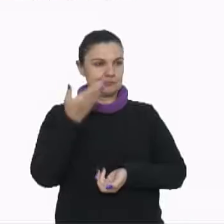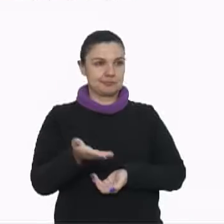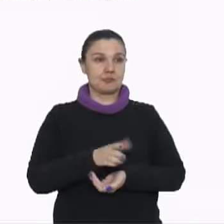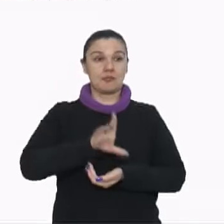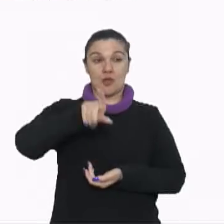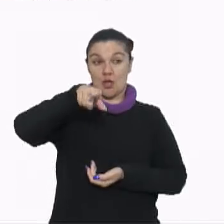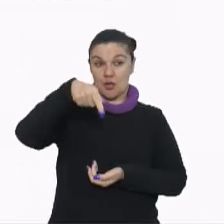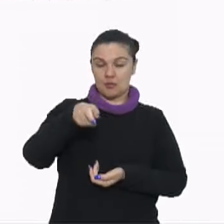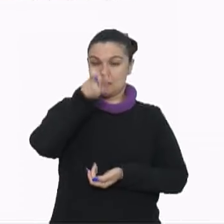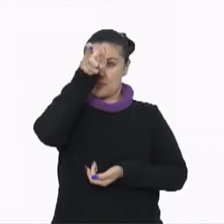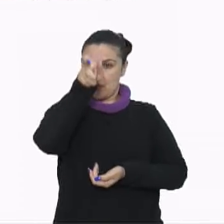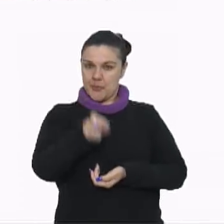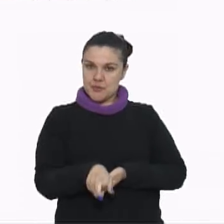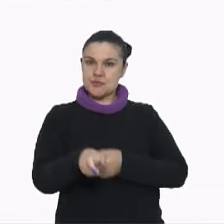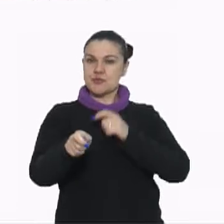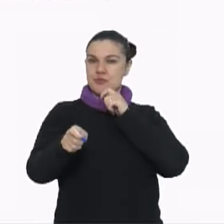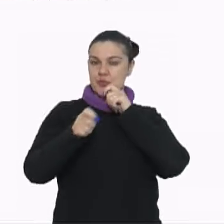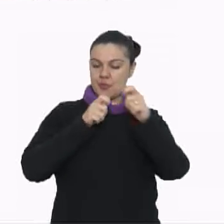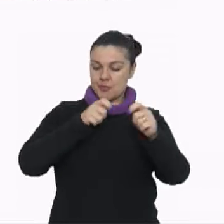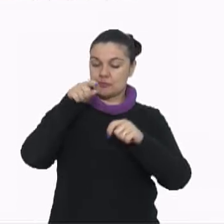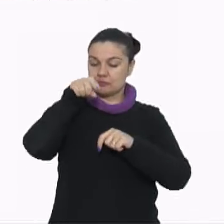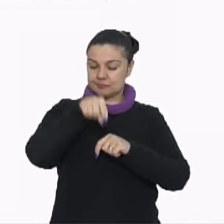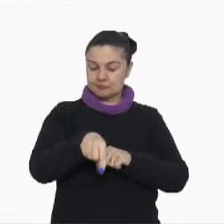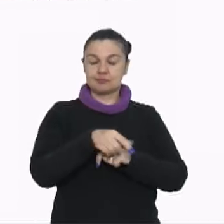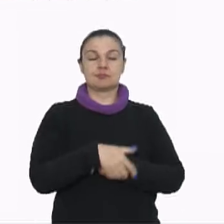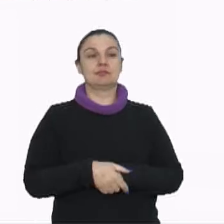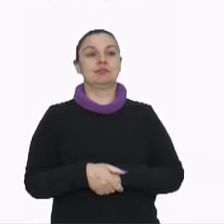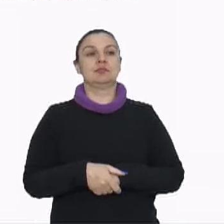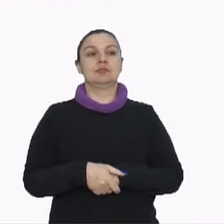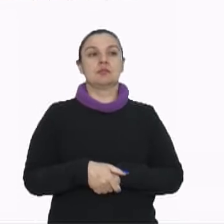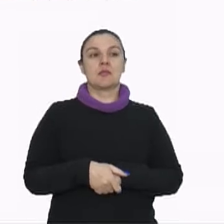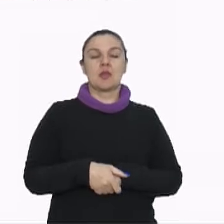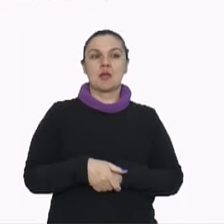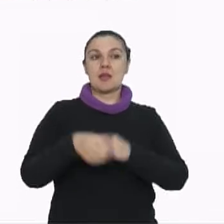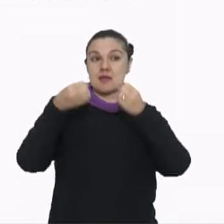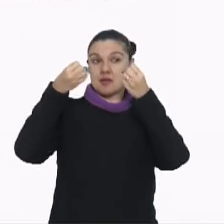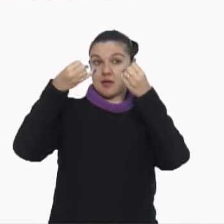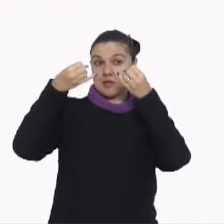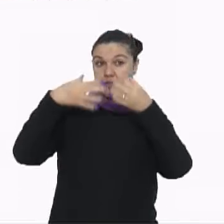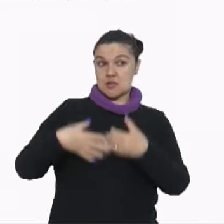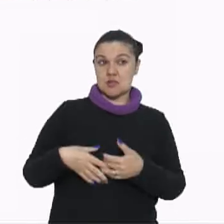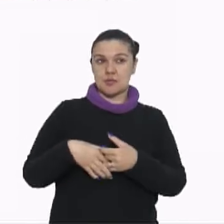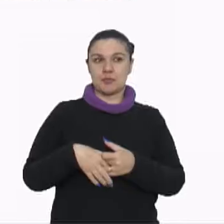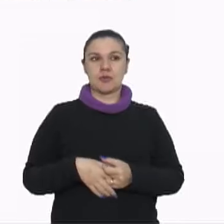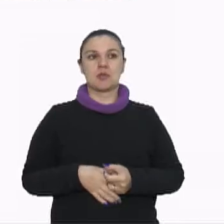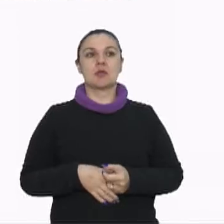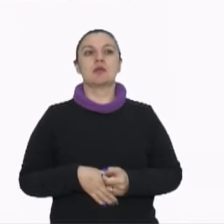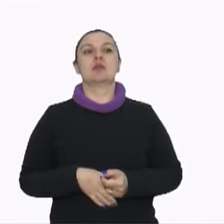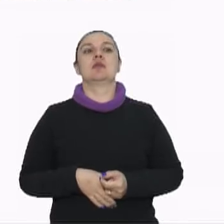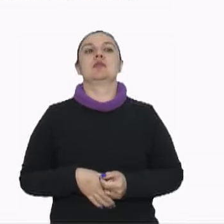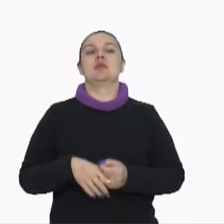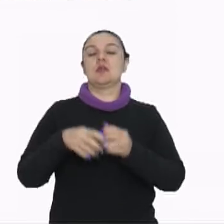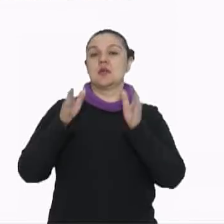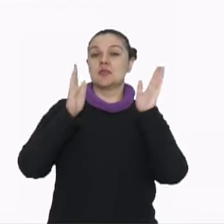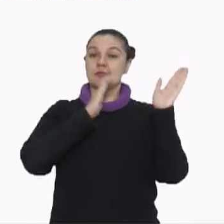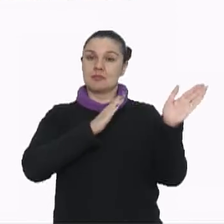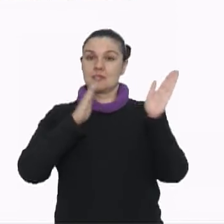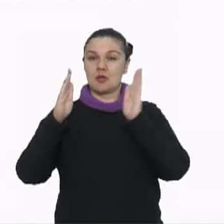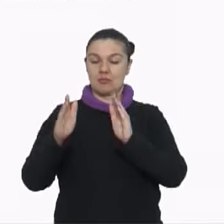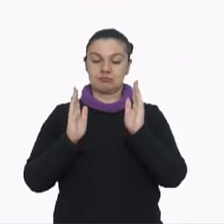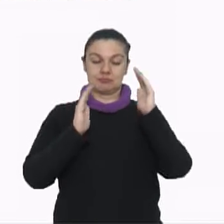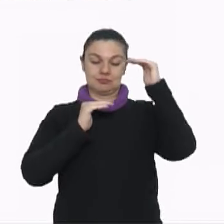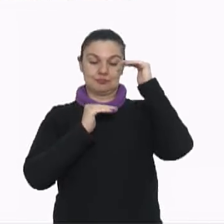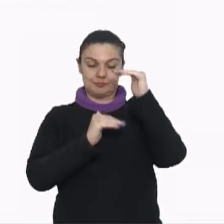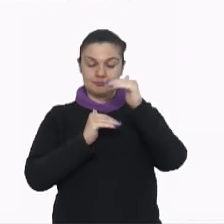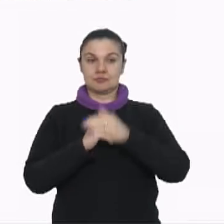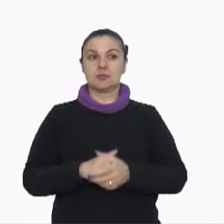sobre a pessoa do discurso da entrevista em questão que a gente leu do Rogério. Explique a pessoa do discurso que foi usada de acordo com